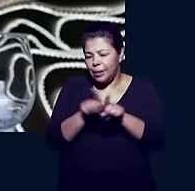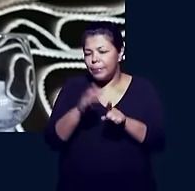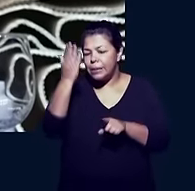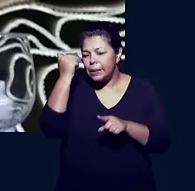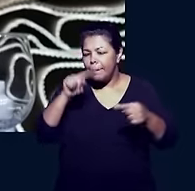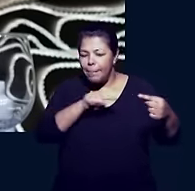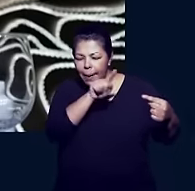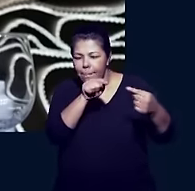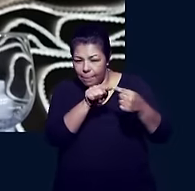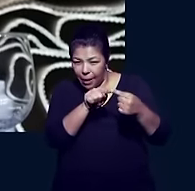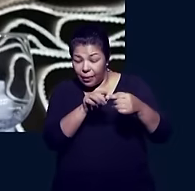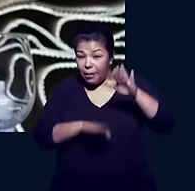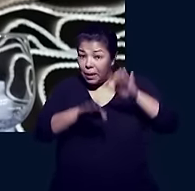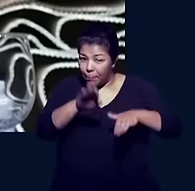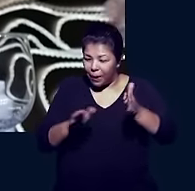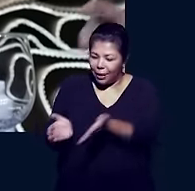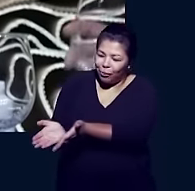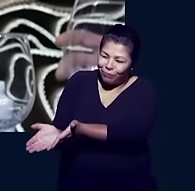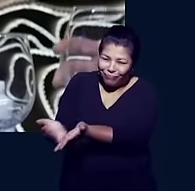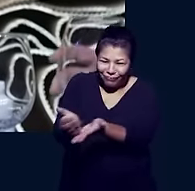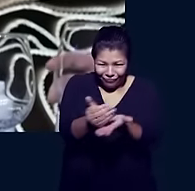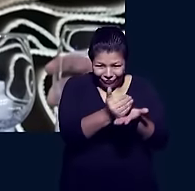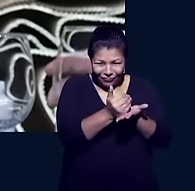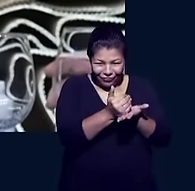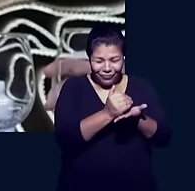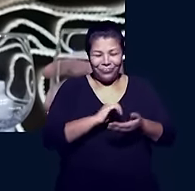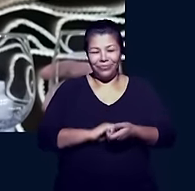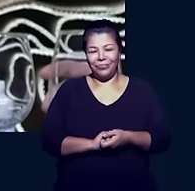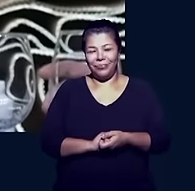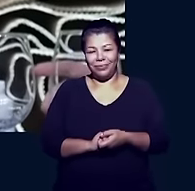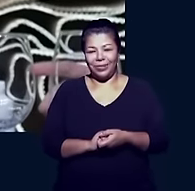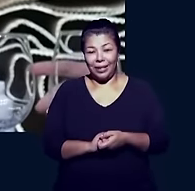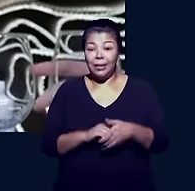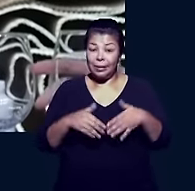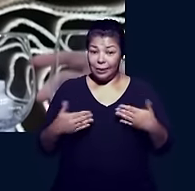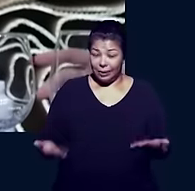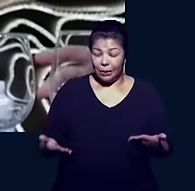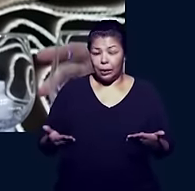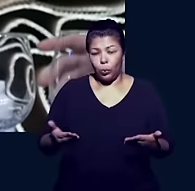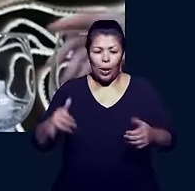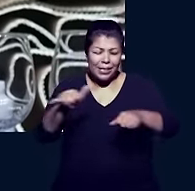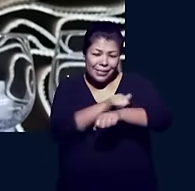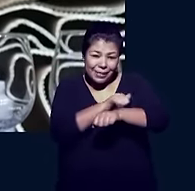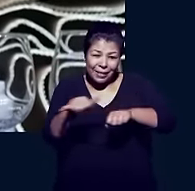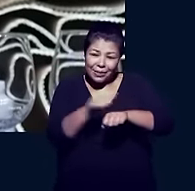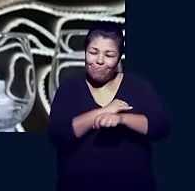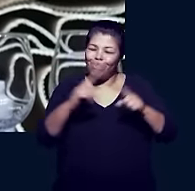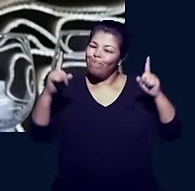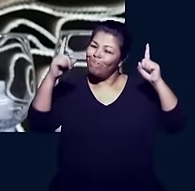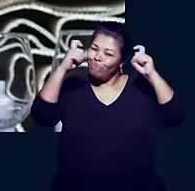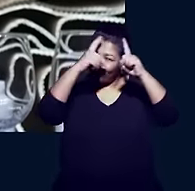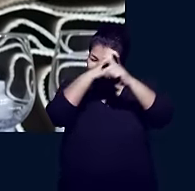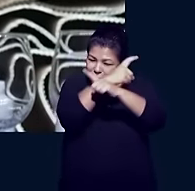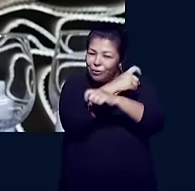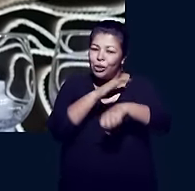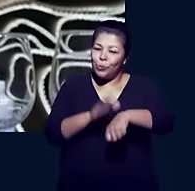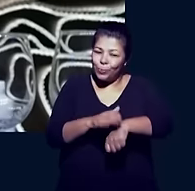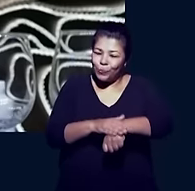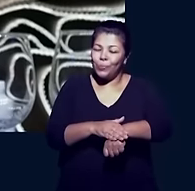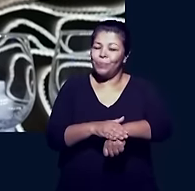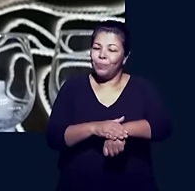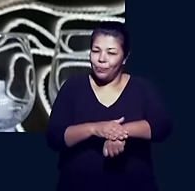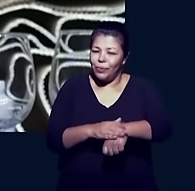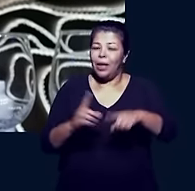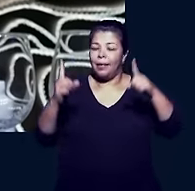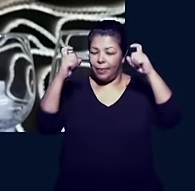vai ser aquela que dependendo da arrecadação E aí sai correndo atrás da arrecadação então assim essa estratégia é muito difícil de funcionar ela é mais